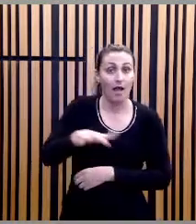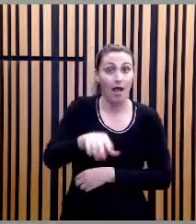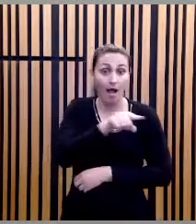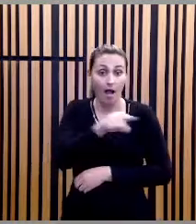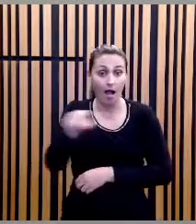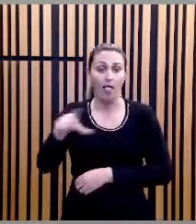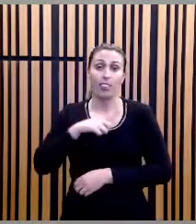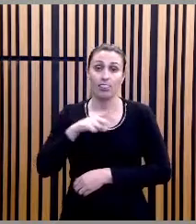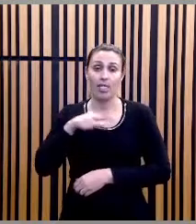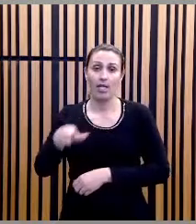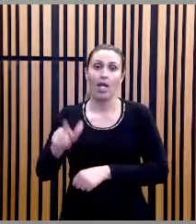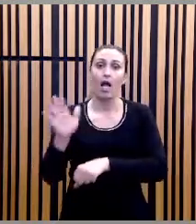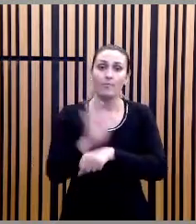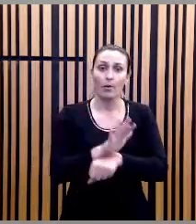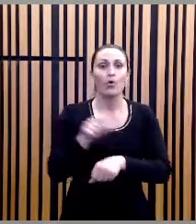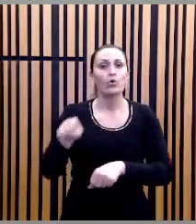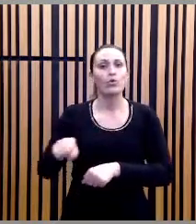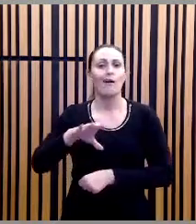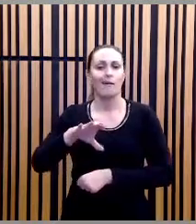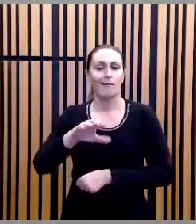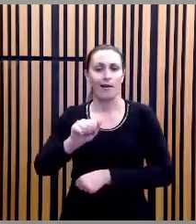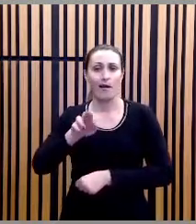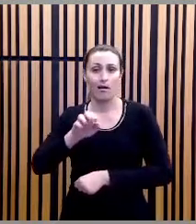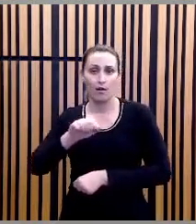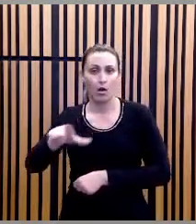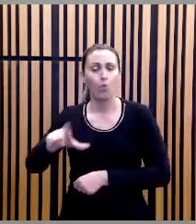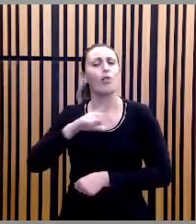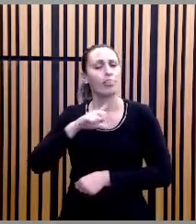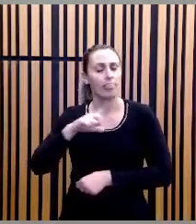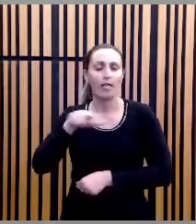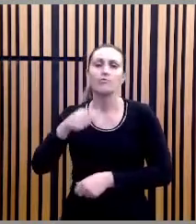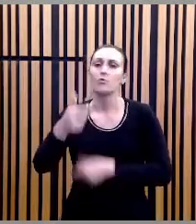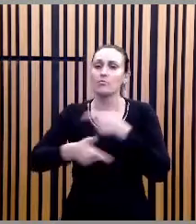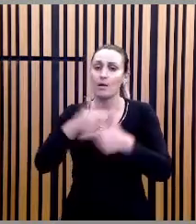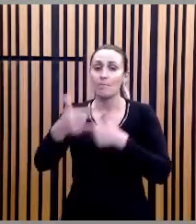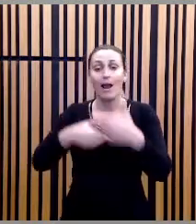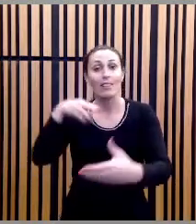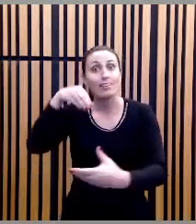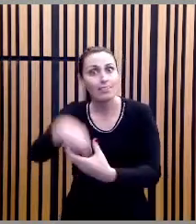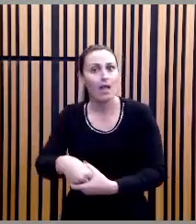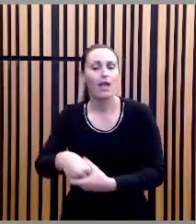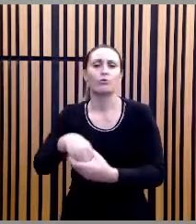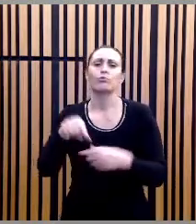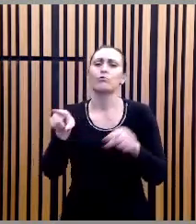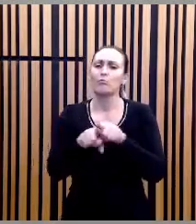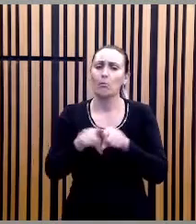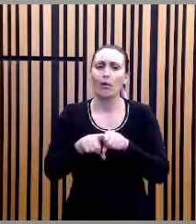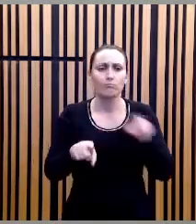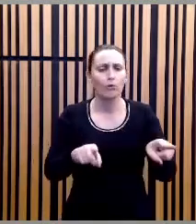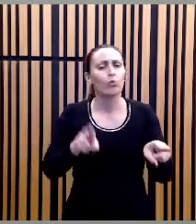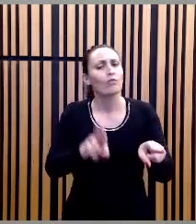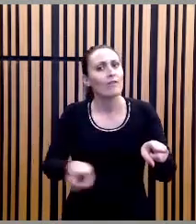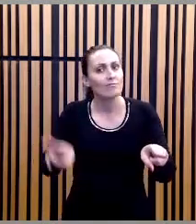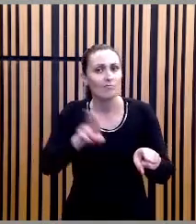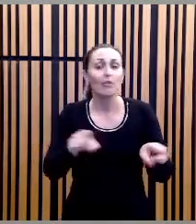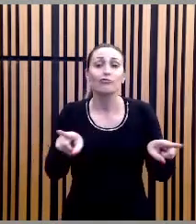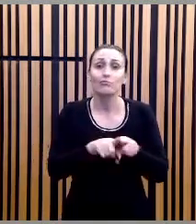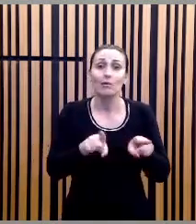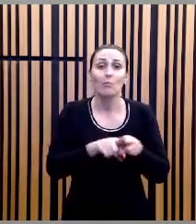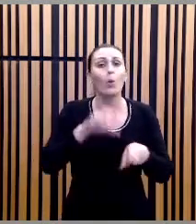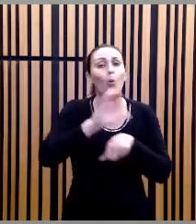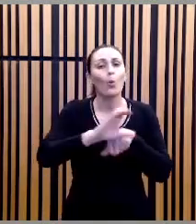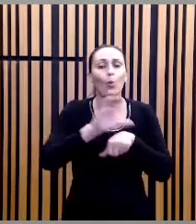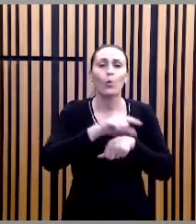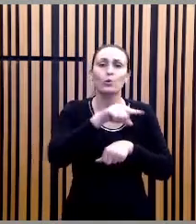aqui, é trabalhada dentro do parque, é trabalhada dentro da universidade. A Unicinos aí está com o curso de medicina